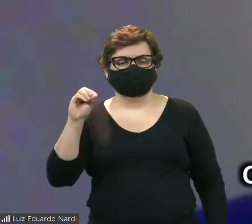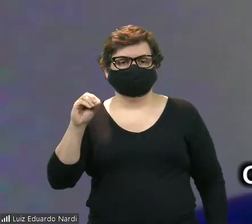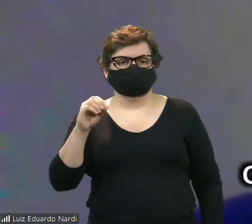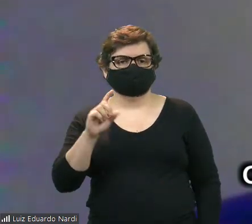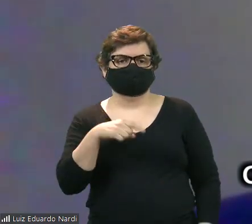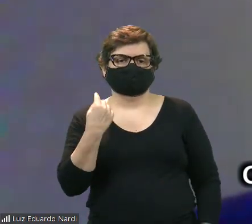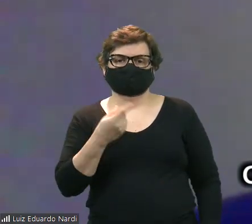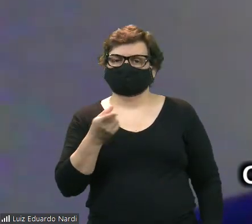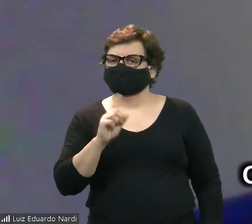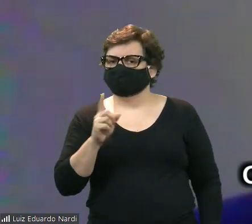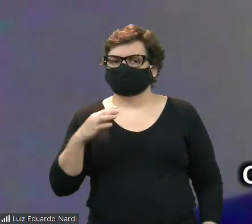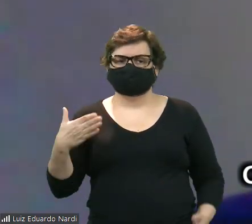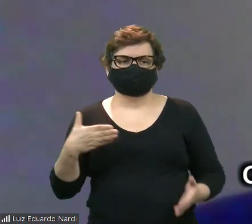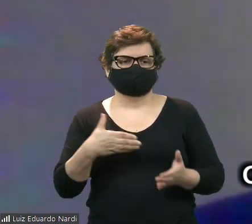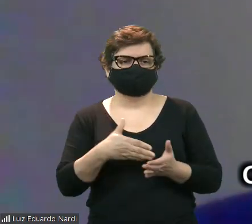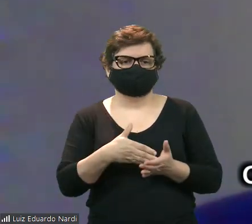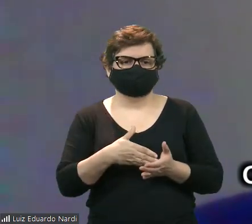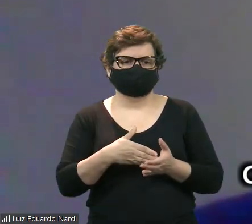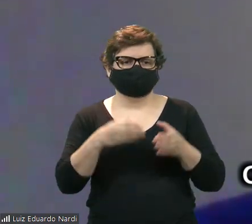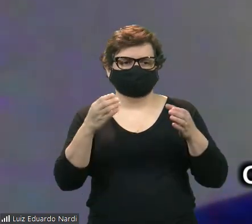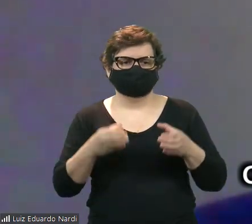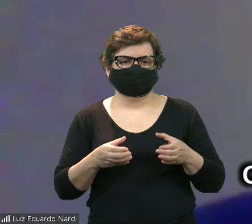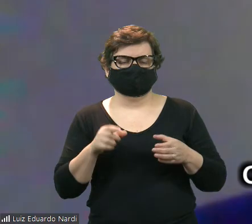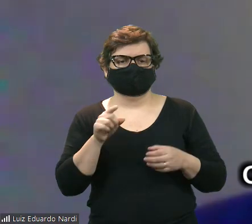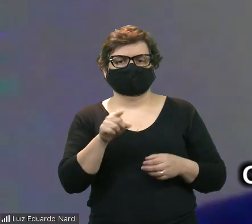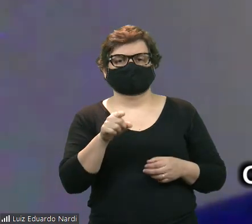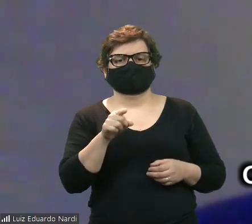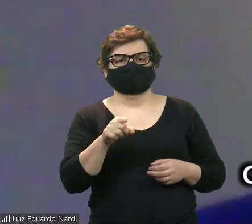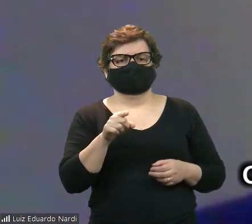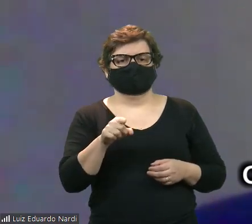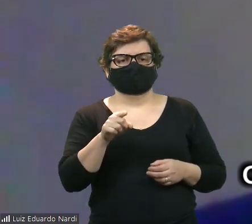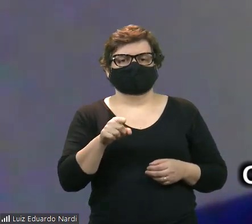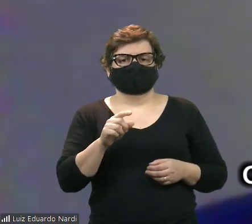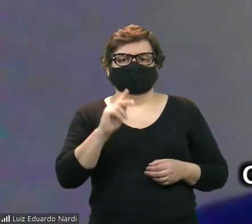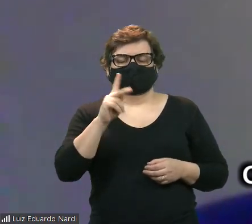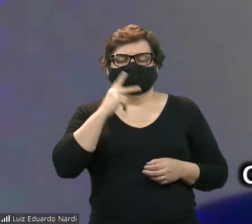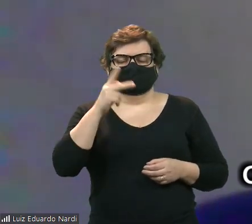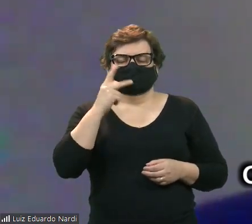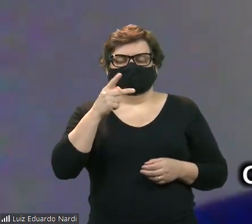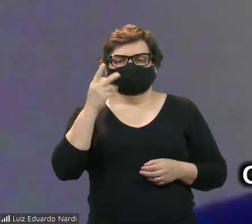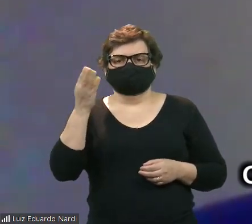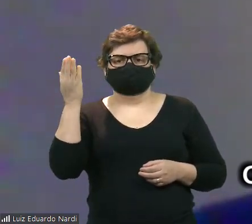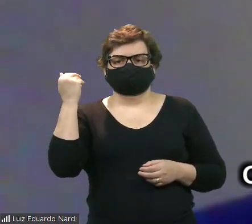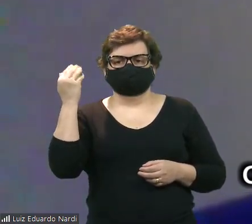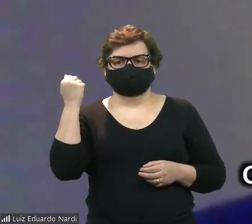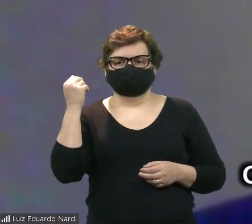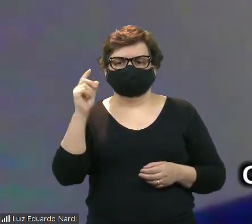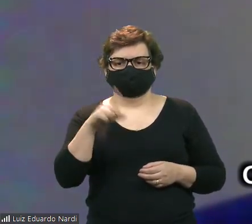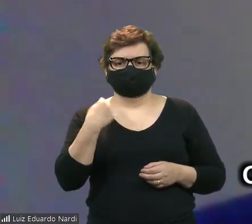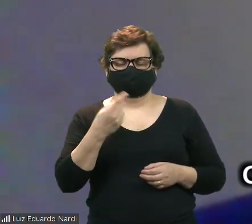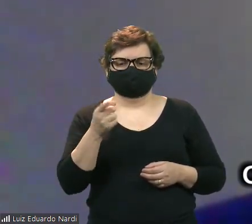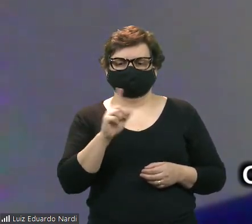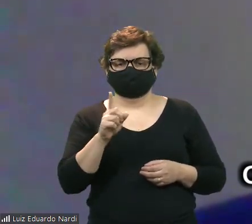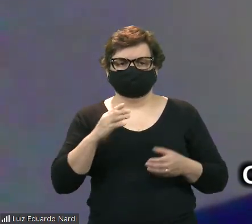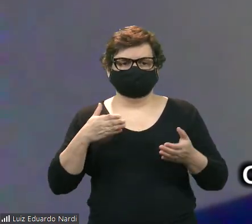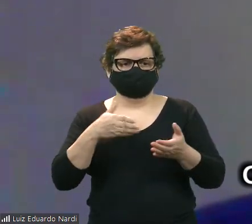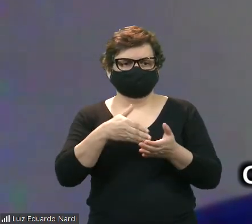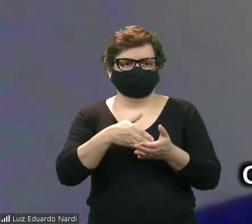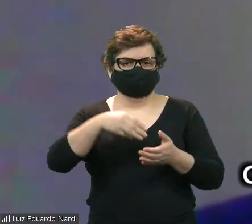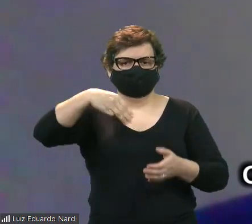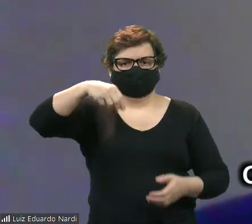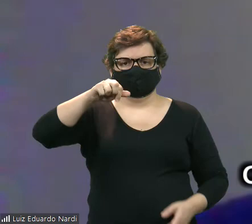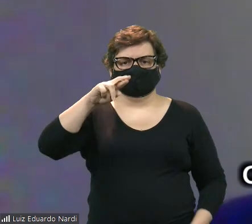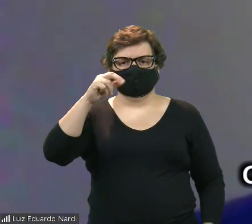chegar onde Vossa Excelência colocou, né? Nós não vamos chegar lá no